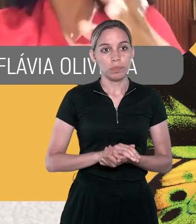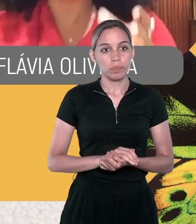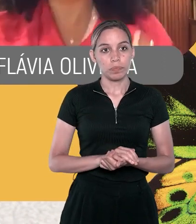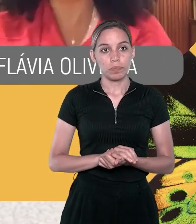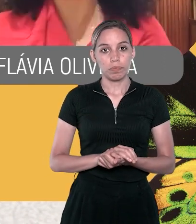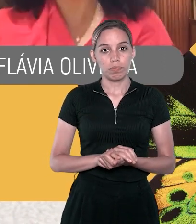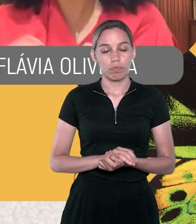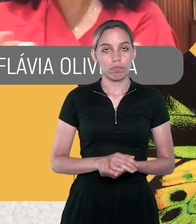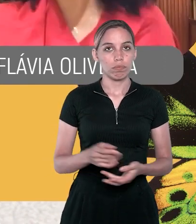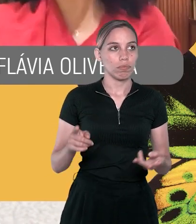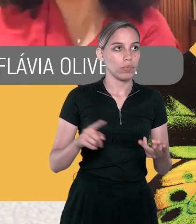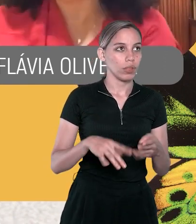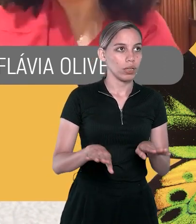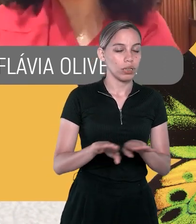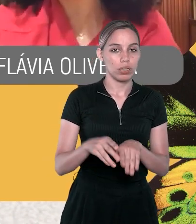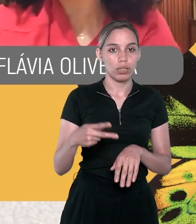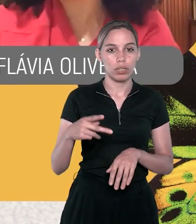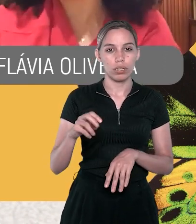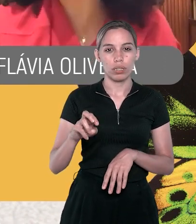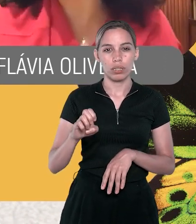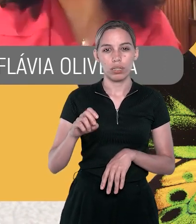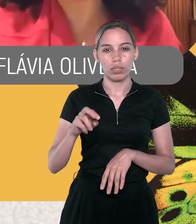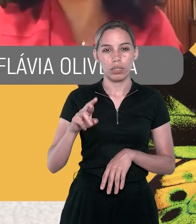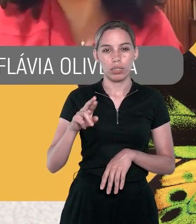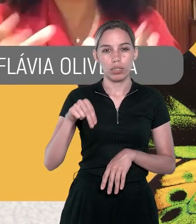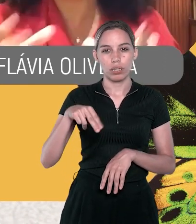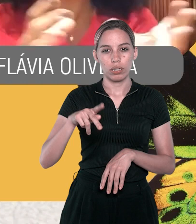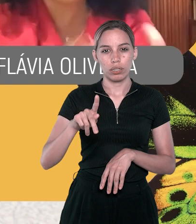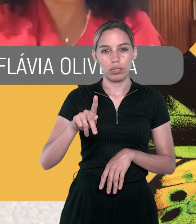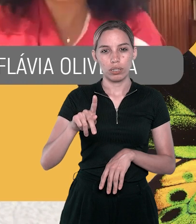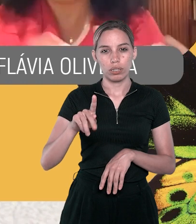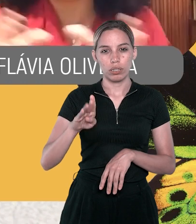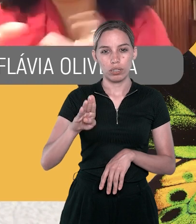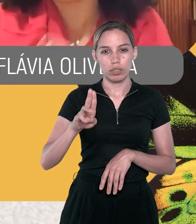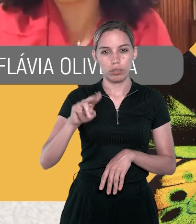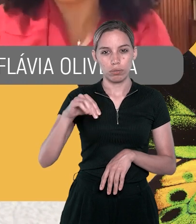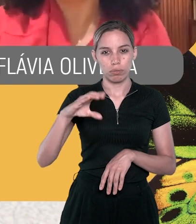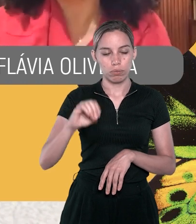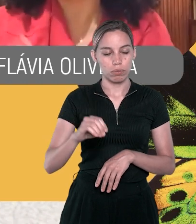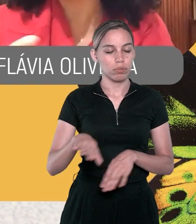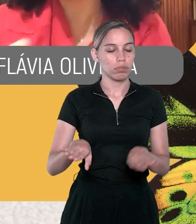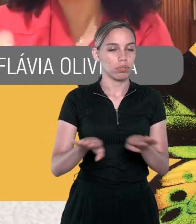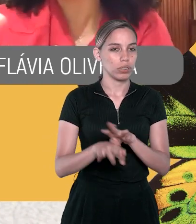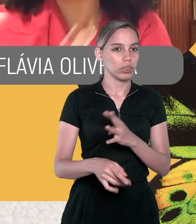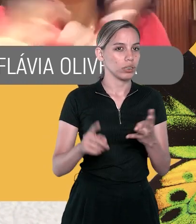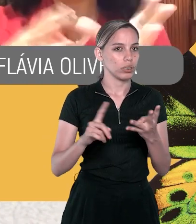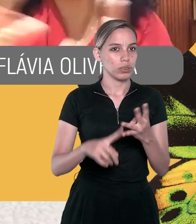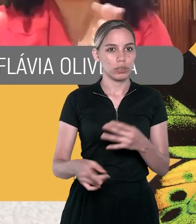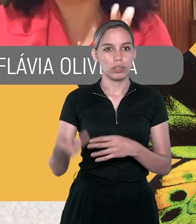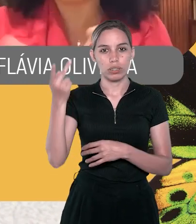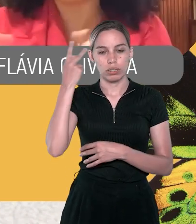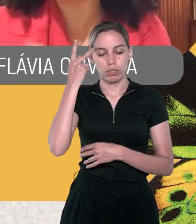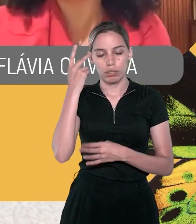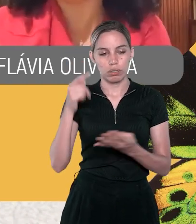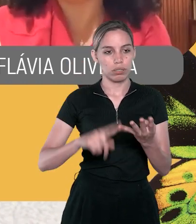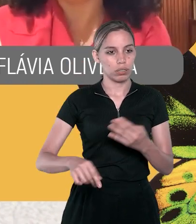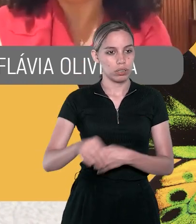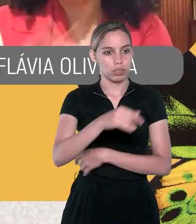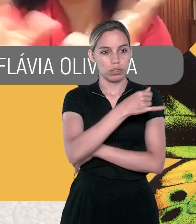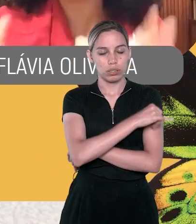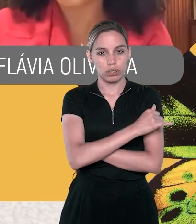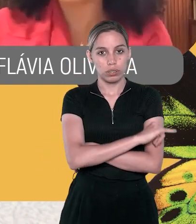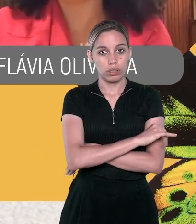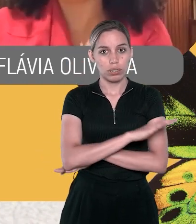é, Pernambuco, não era só Rio, São Paulo, não era só o Paço Imperial, São Cristóvão, Petrópolis